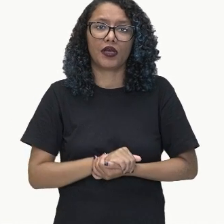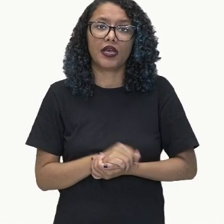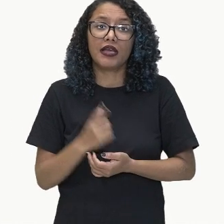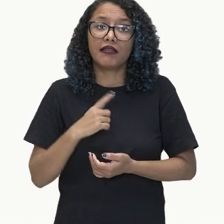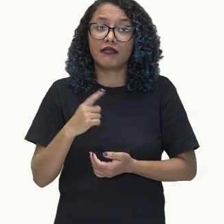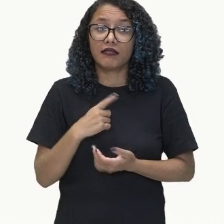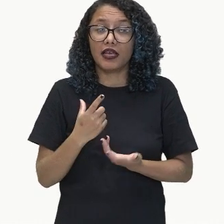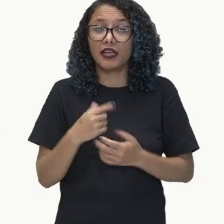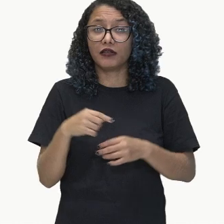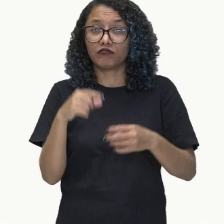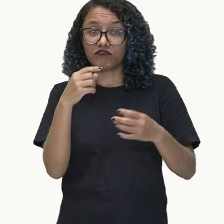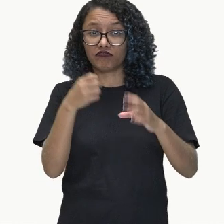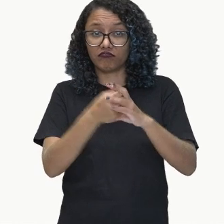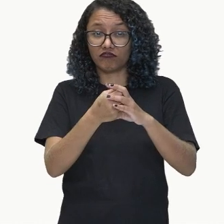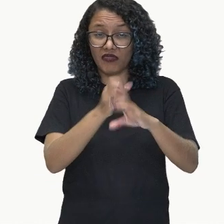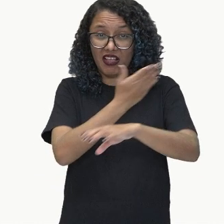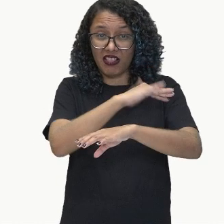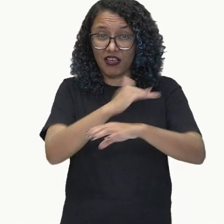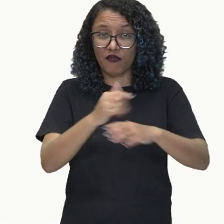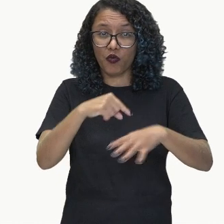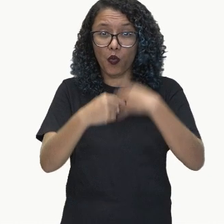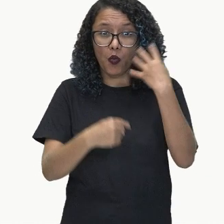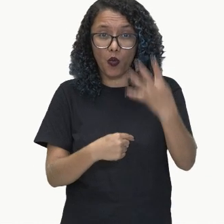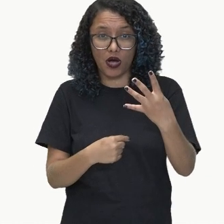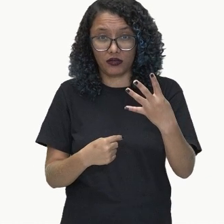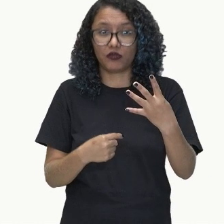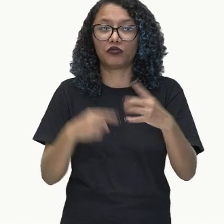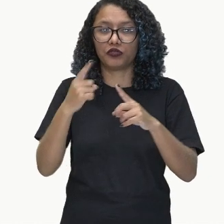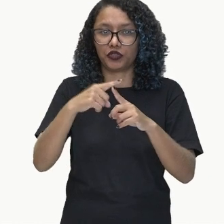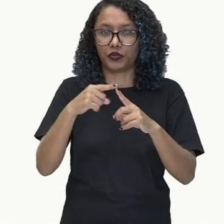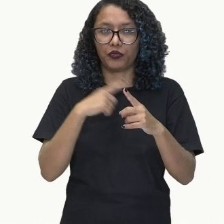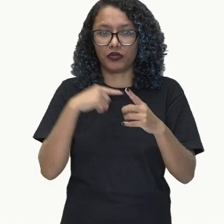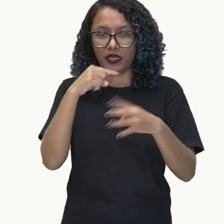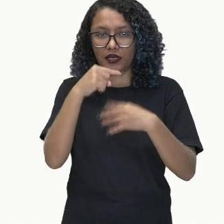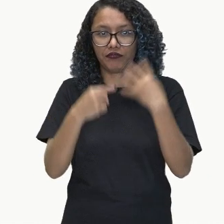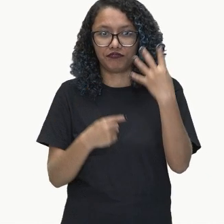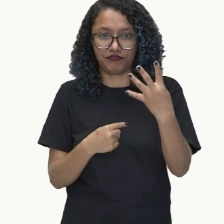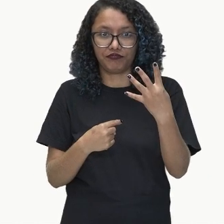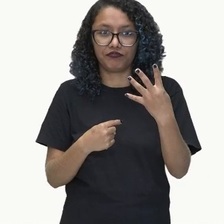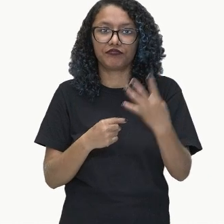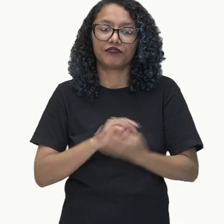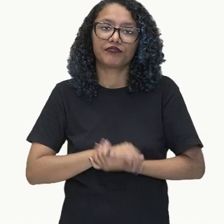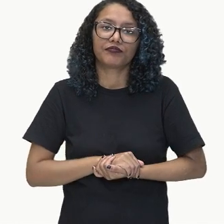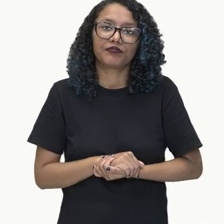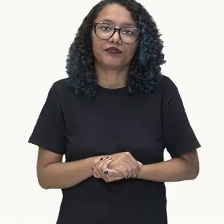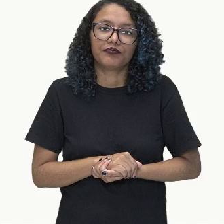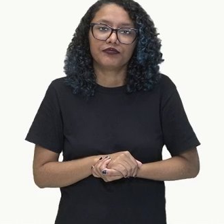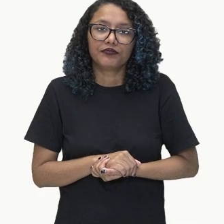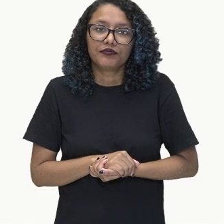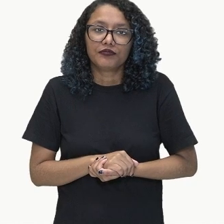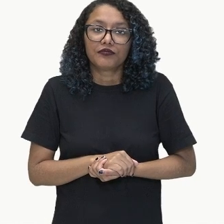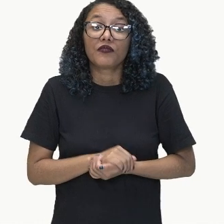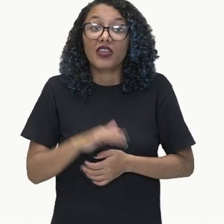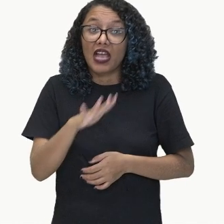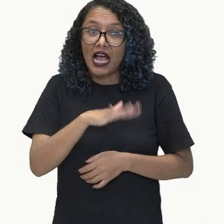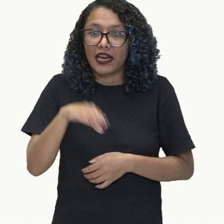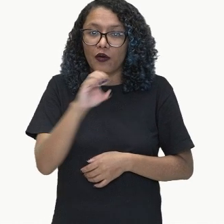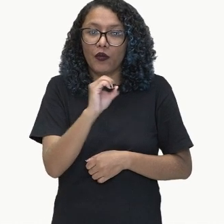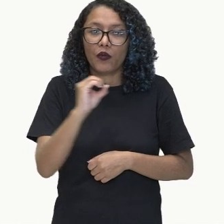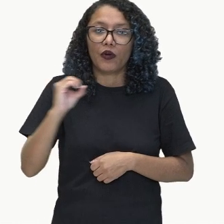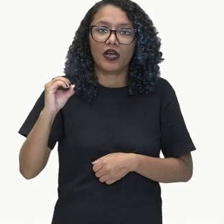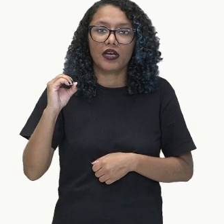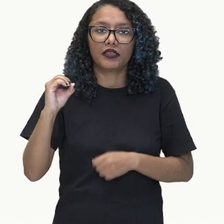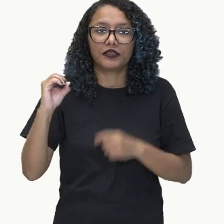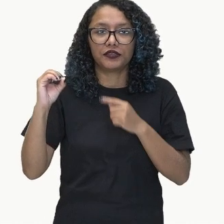relevo: depressão, planície, planalto e cordilheiras. E aí no lado oeste, né, eu vou ter aqui,